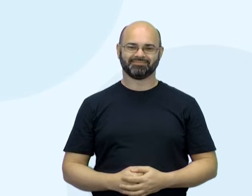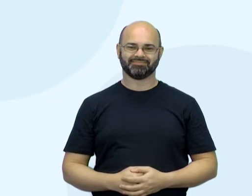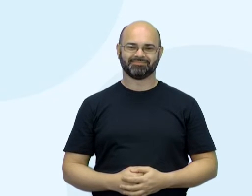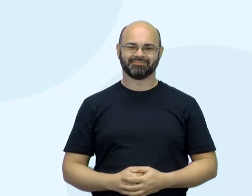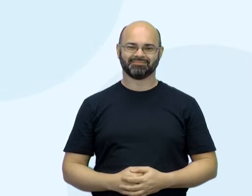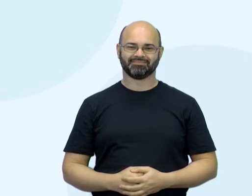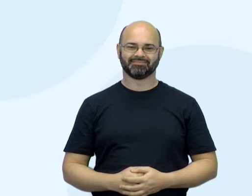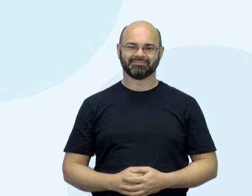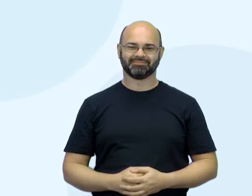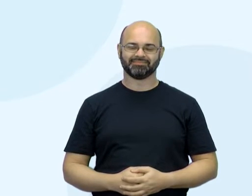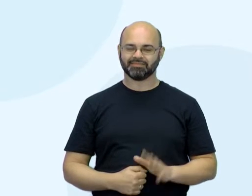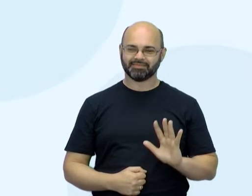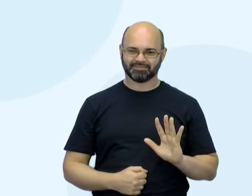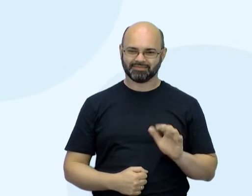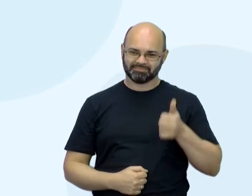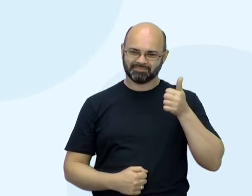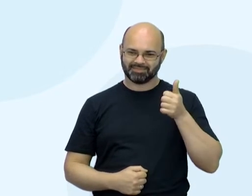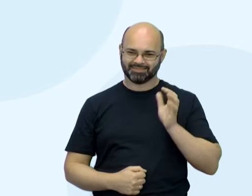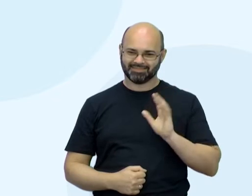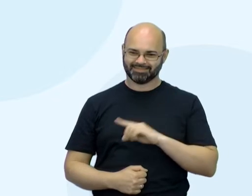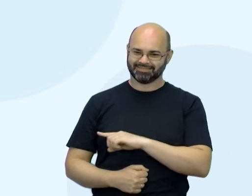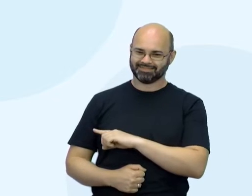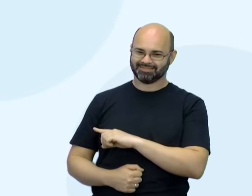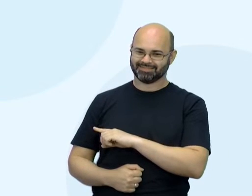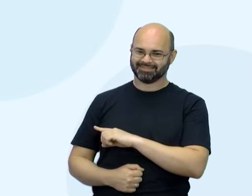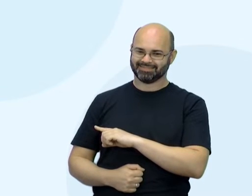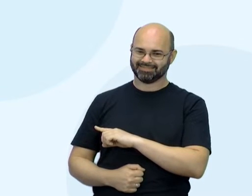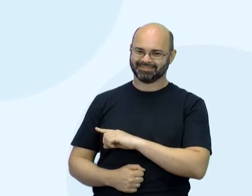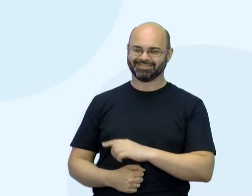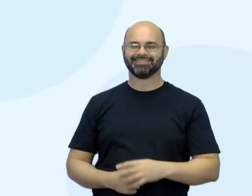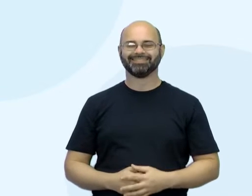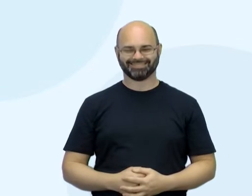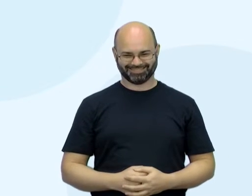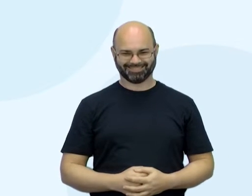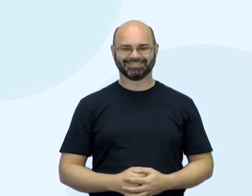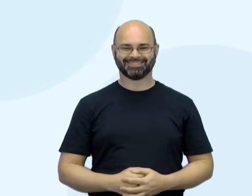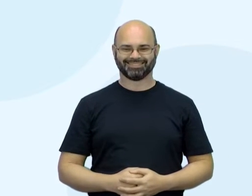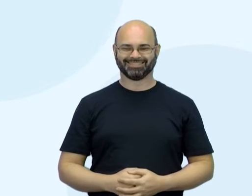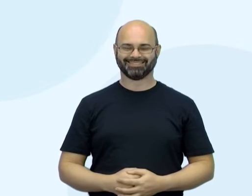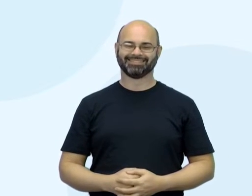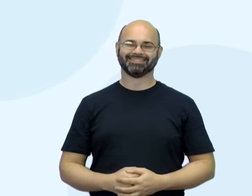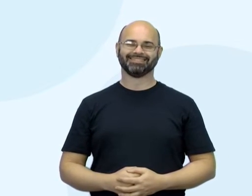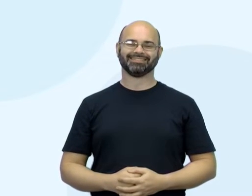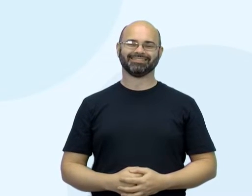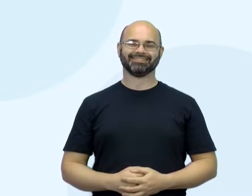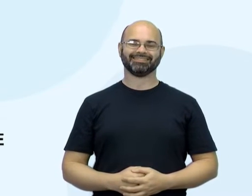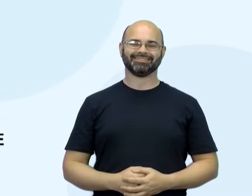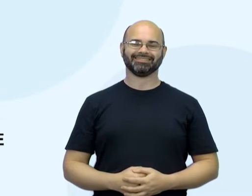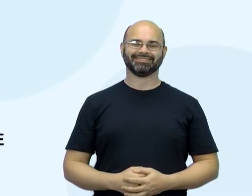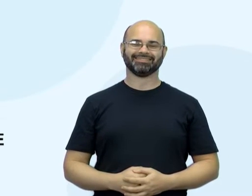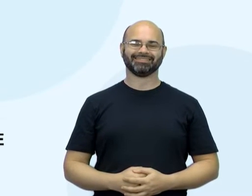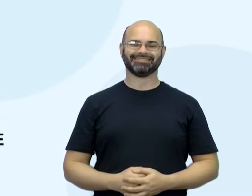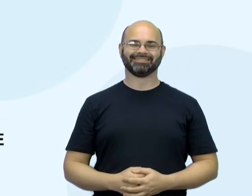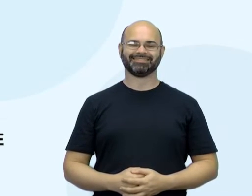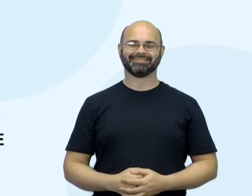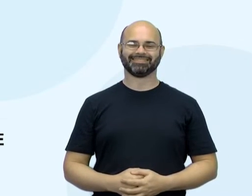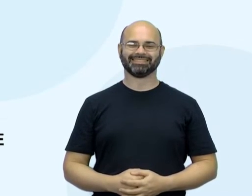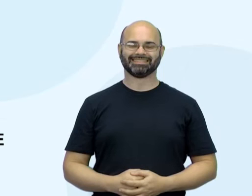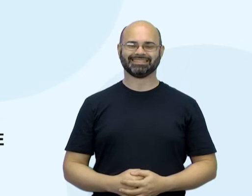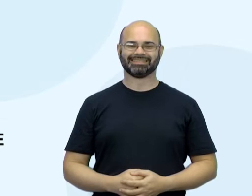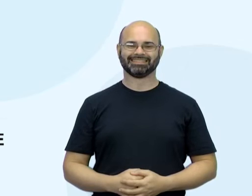Pronto, agora sim. Biomecânica, né? A junção aí dos dois. Bom, agora a gente vai fazer aqui